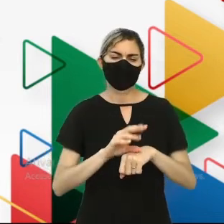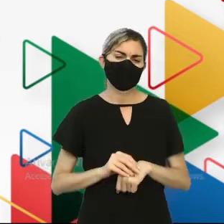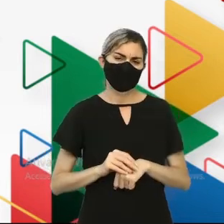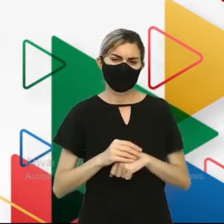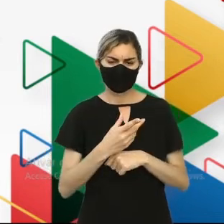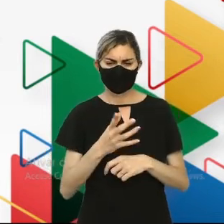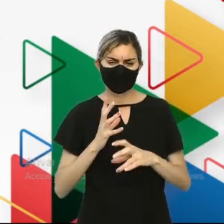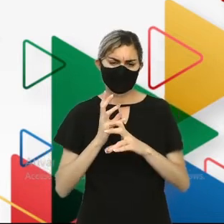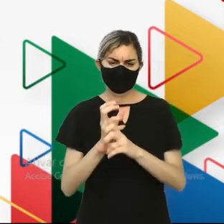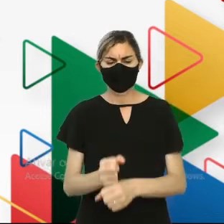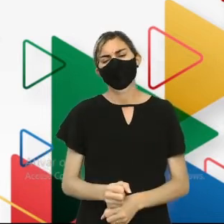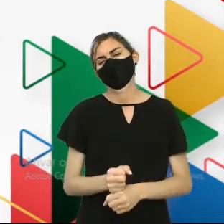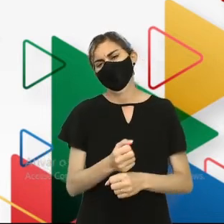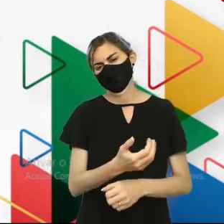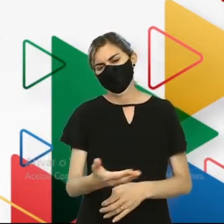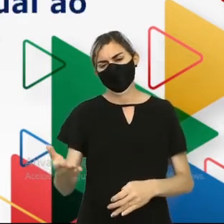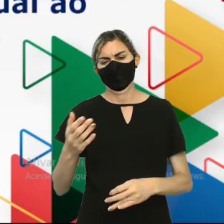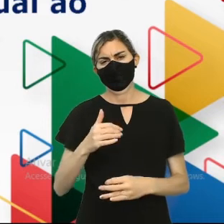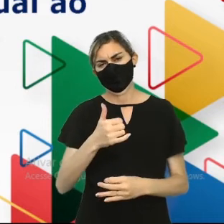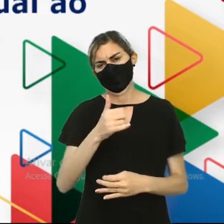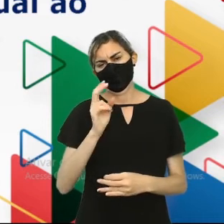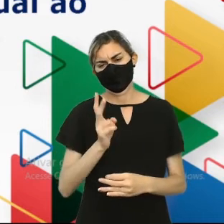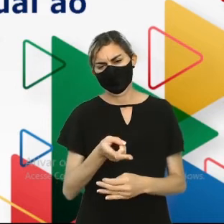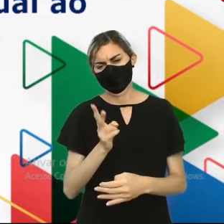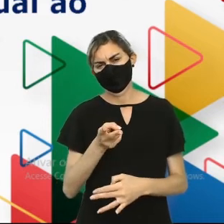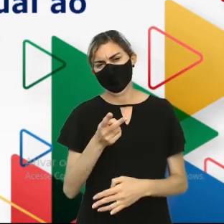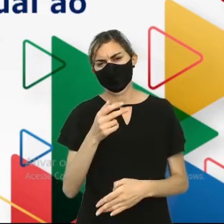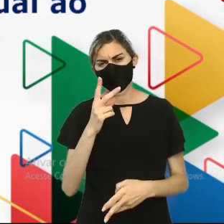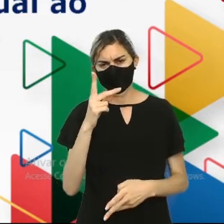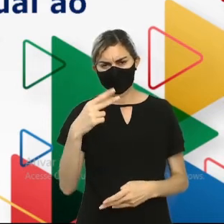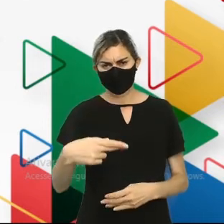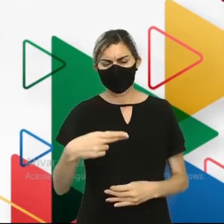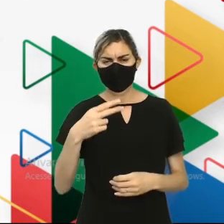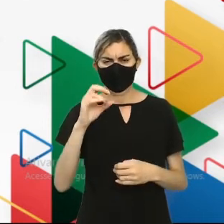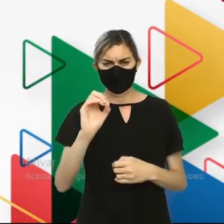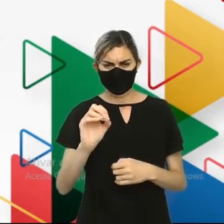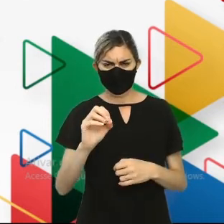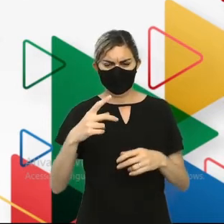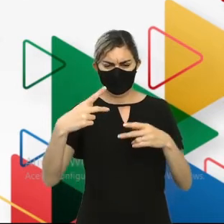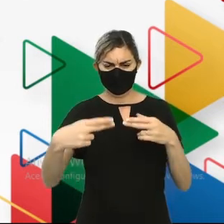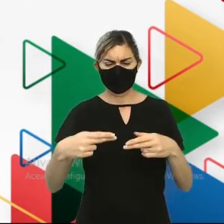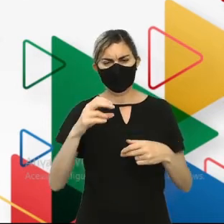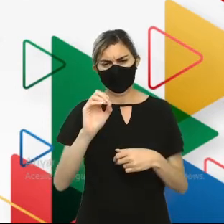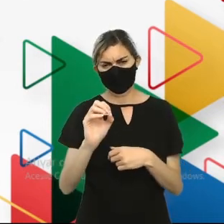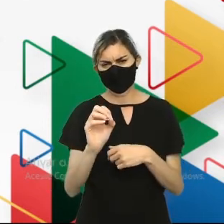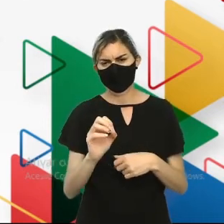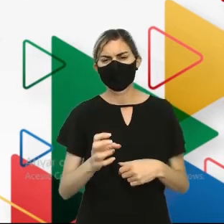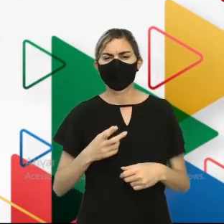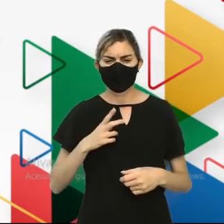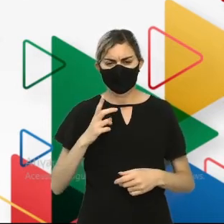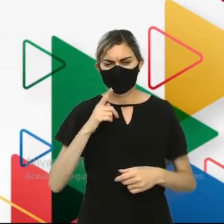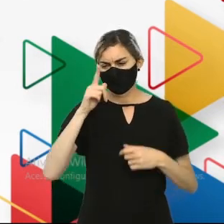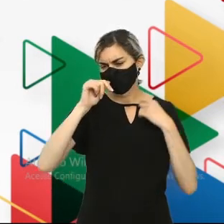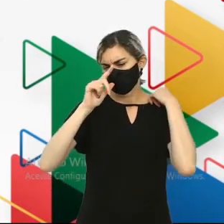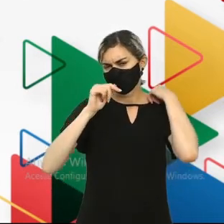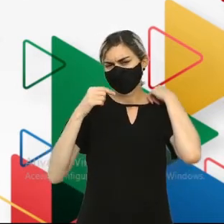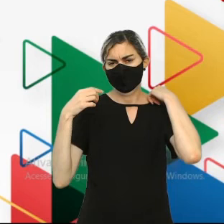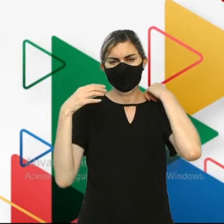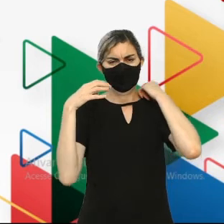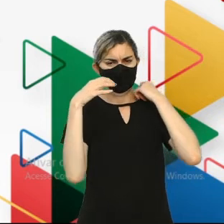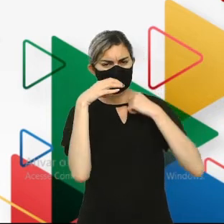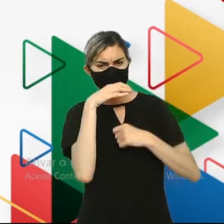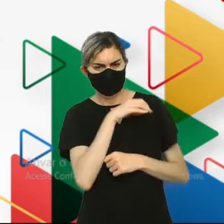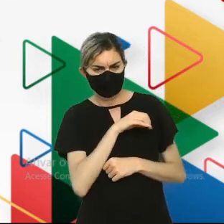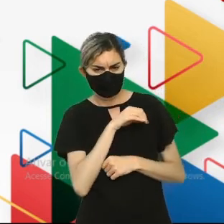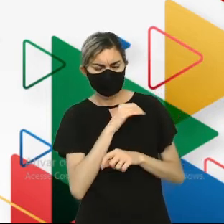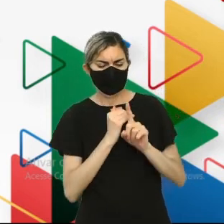a soma, galera, vai dar sempre igual a 0. Preste atenção no serviço. A água quente